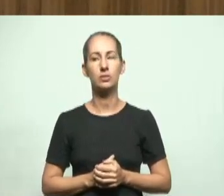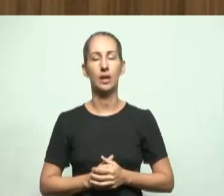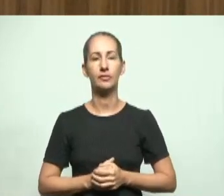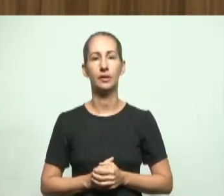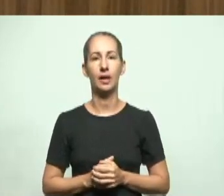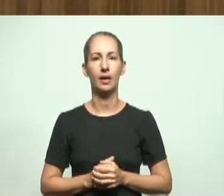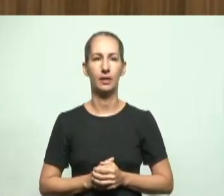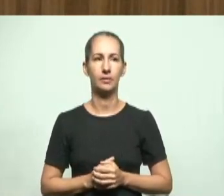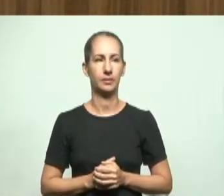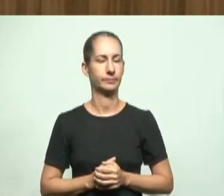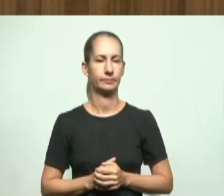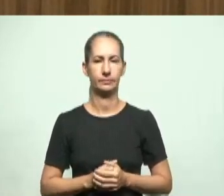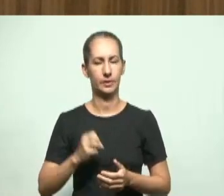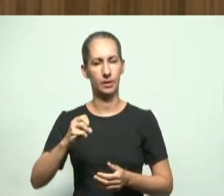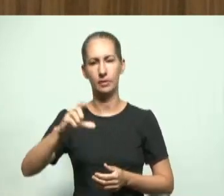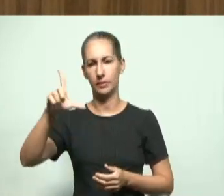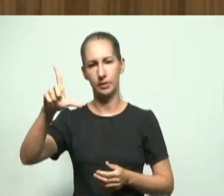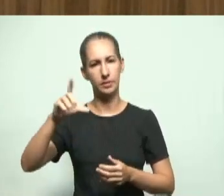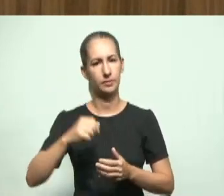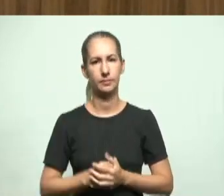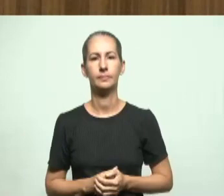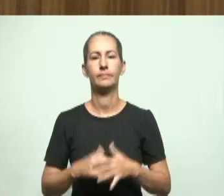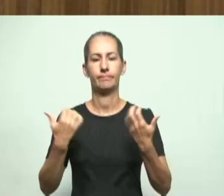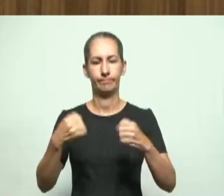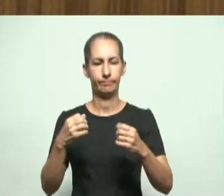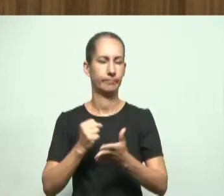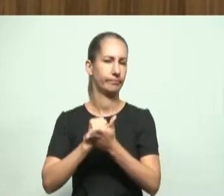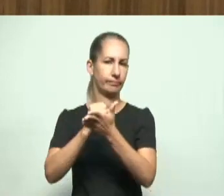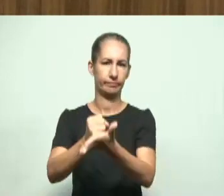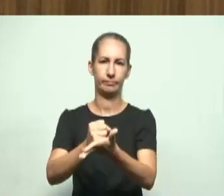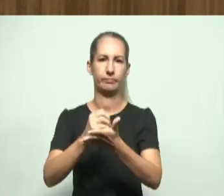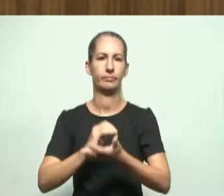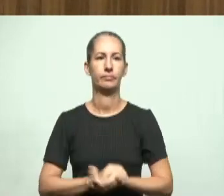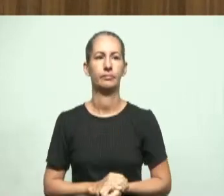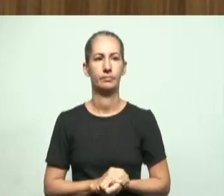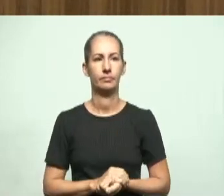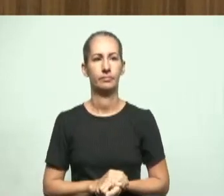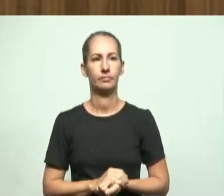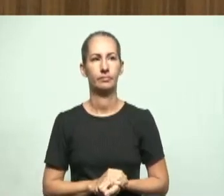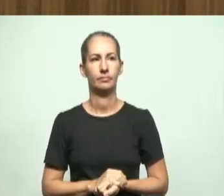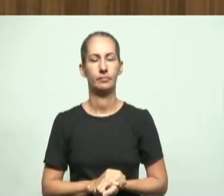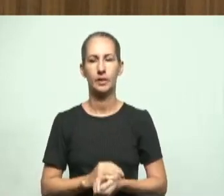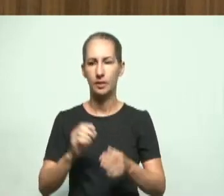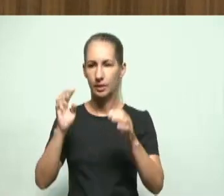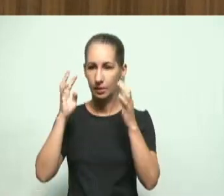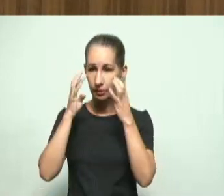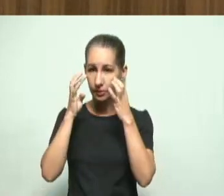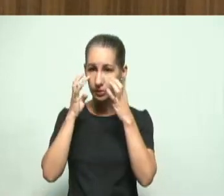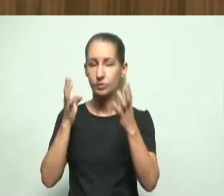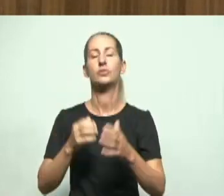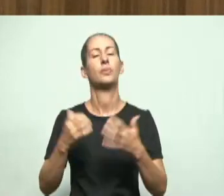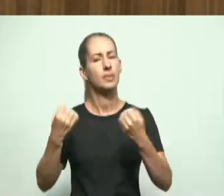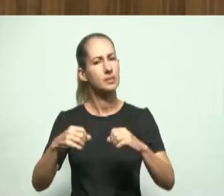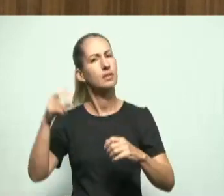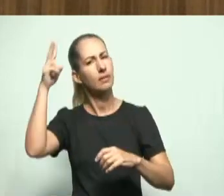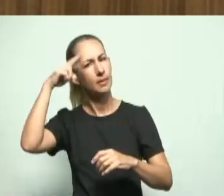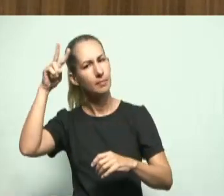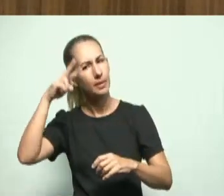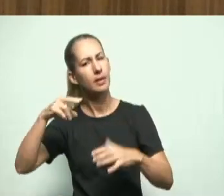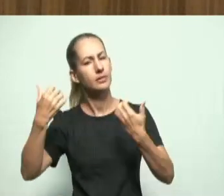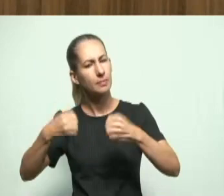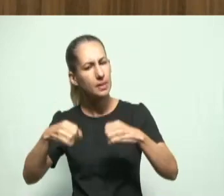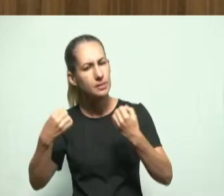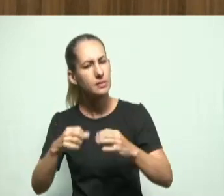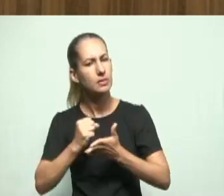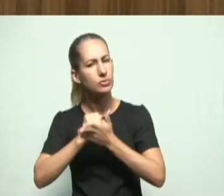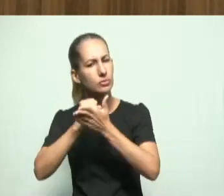a parte sul do nosso país está precisando de ajuda, está precisando ser visto, está precisando ser lembrado, está precisando